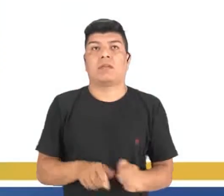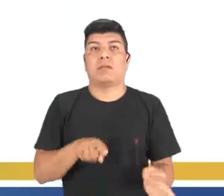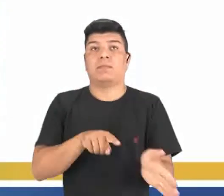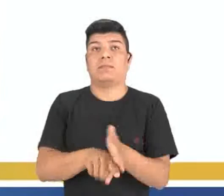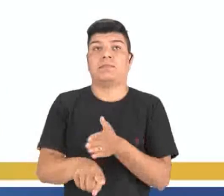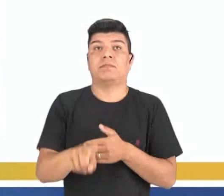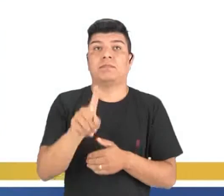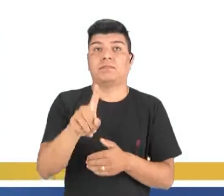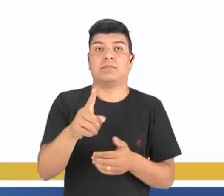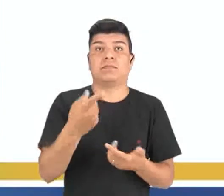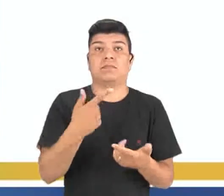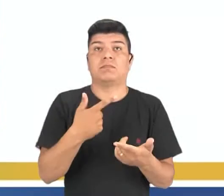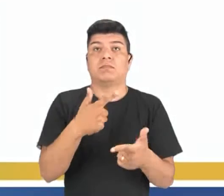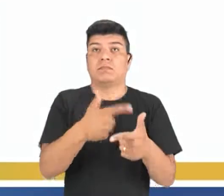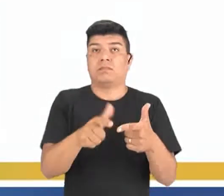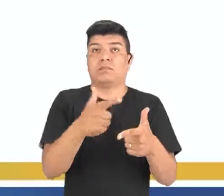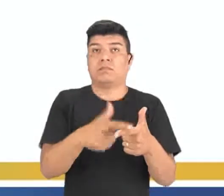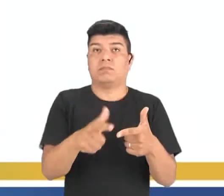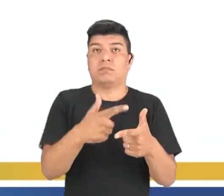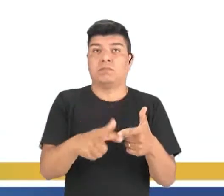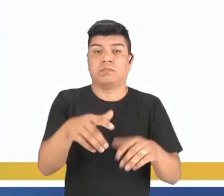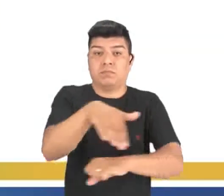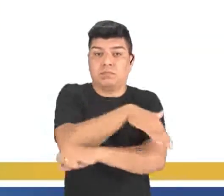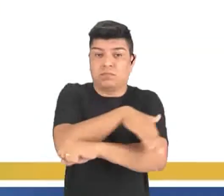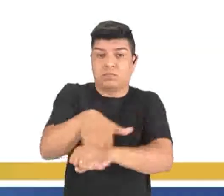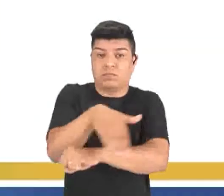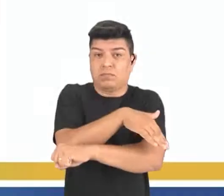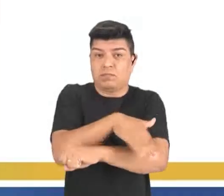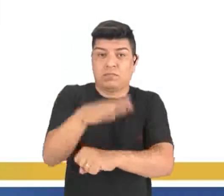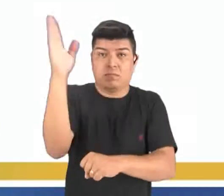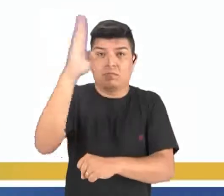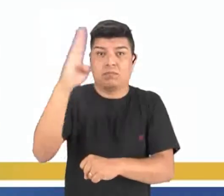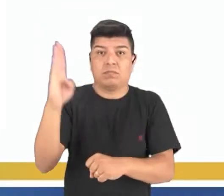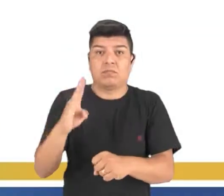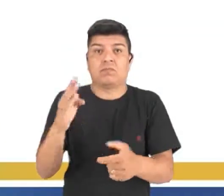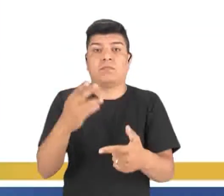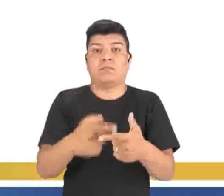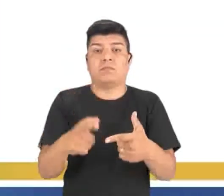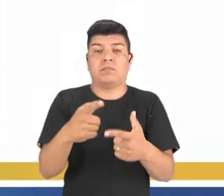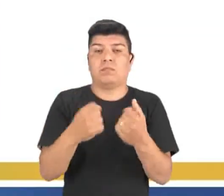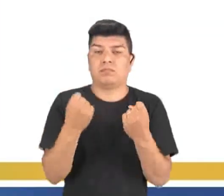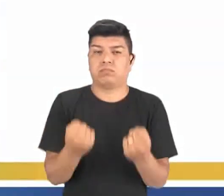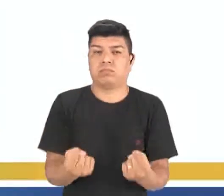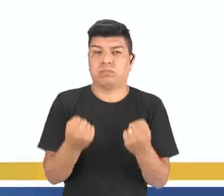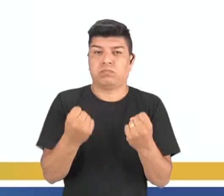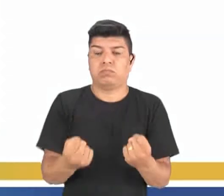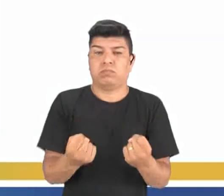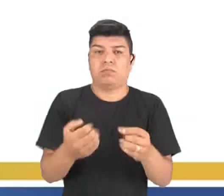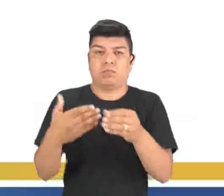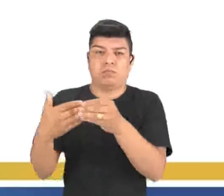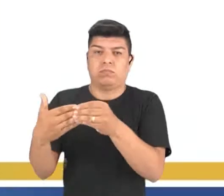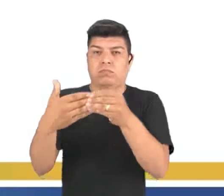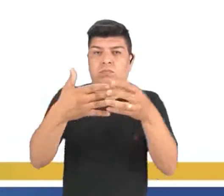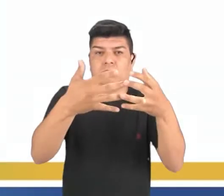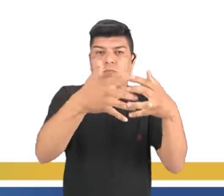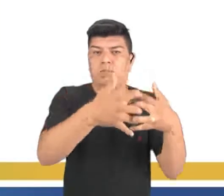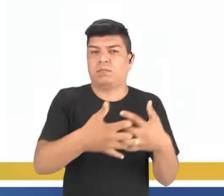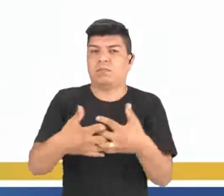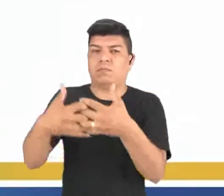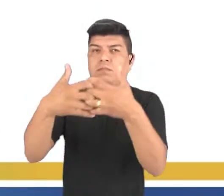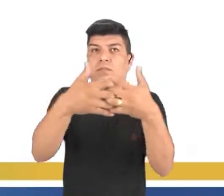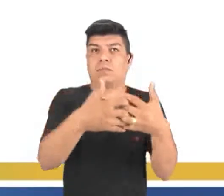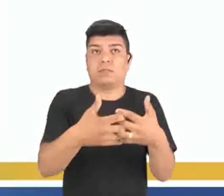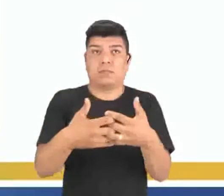que um dos grandes problemas enfrentados nas rodovias brasileiras é o excesso de carga transportada pelos caminhões. Dimensionado